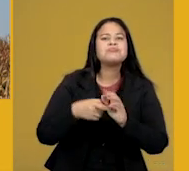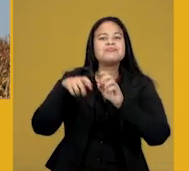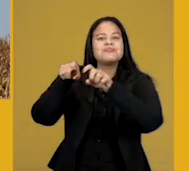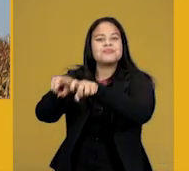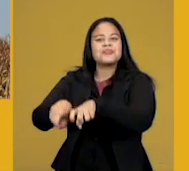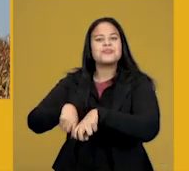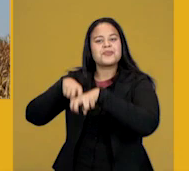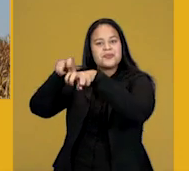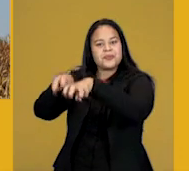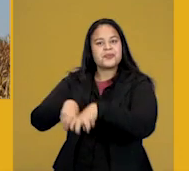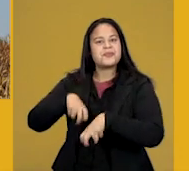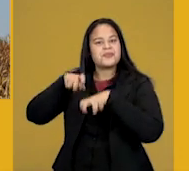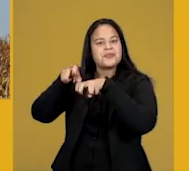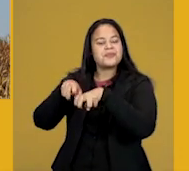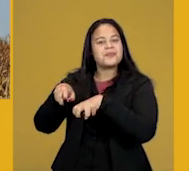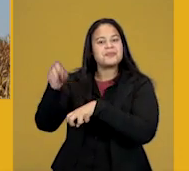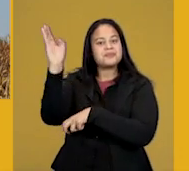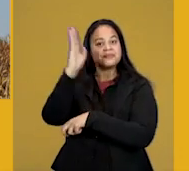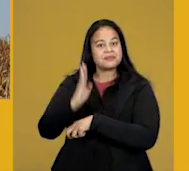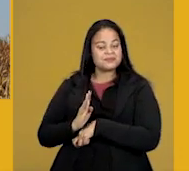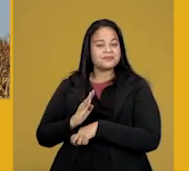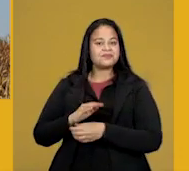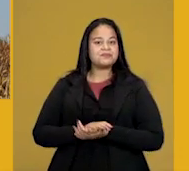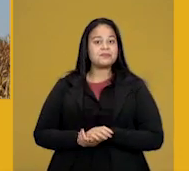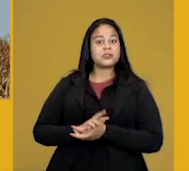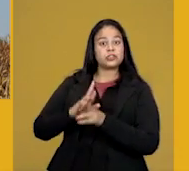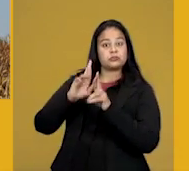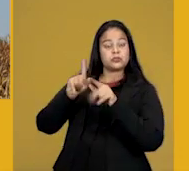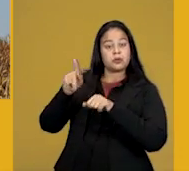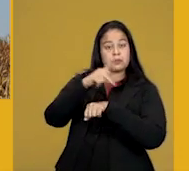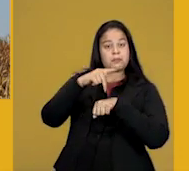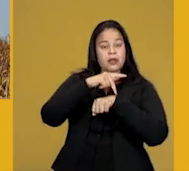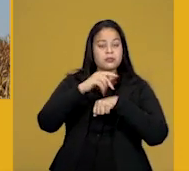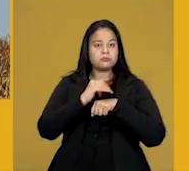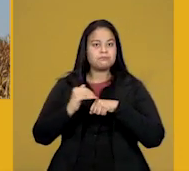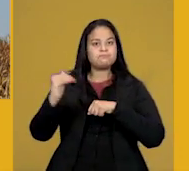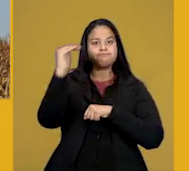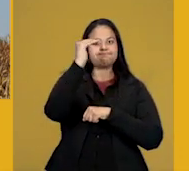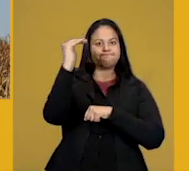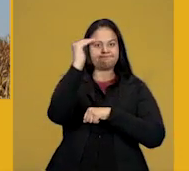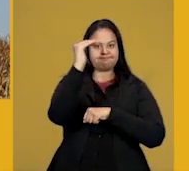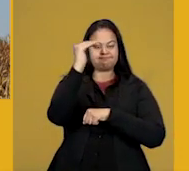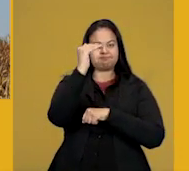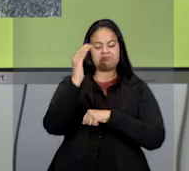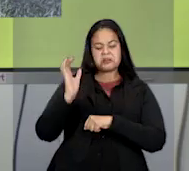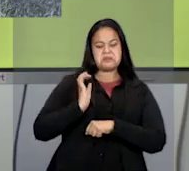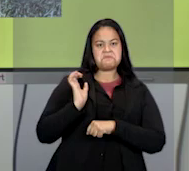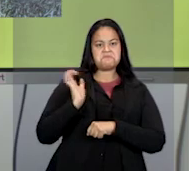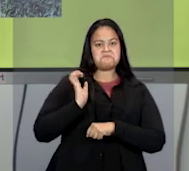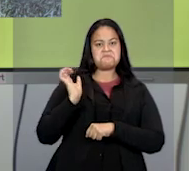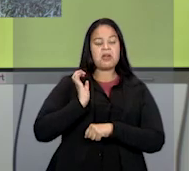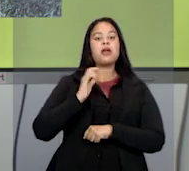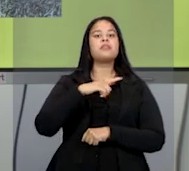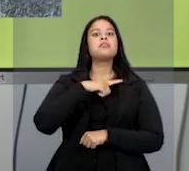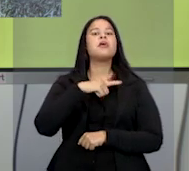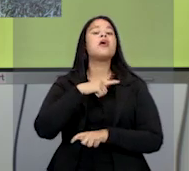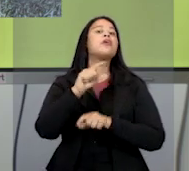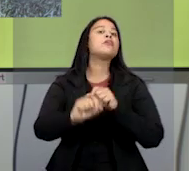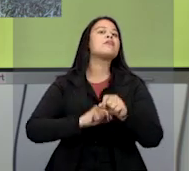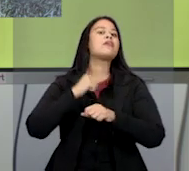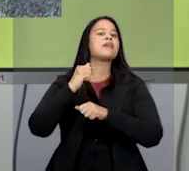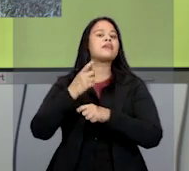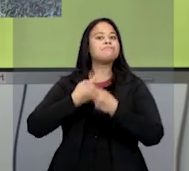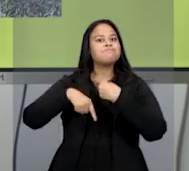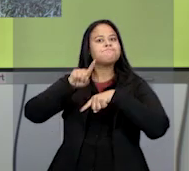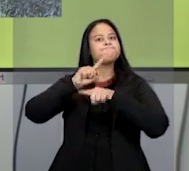brasileiro. Porque, diferentemente dos países desenvolvidos, os países mais ricos, você tem um processo de modernização